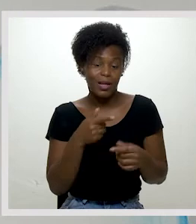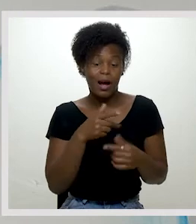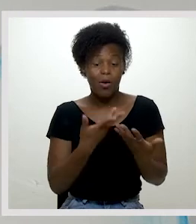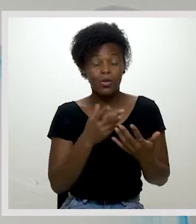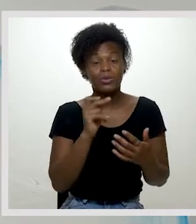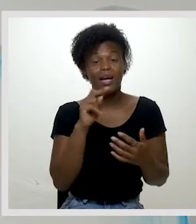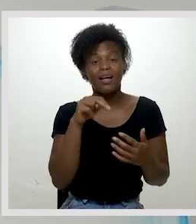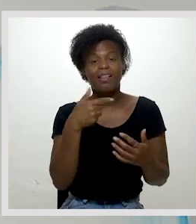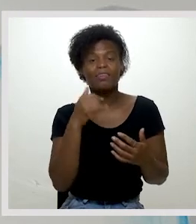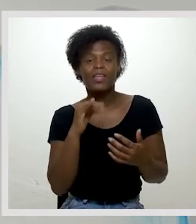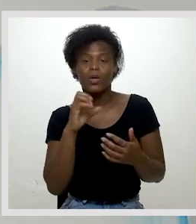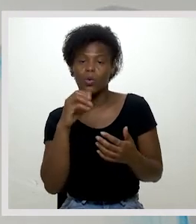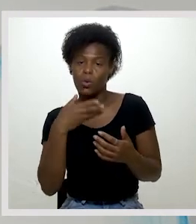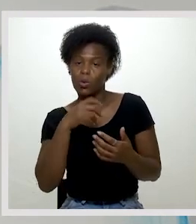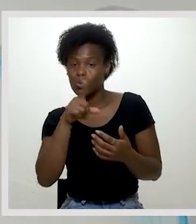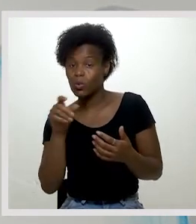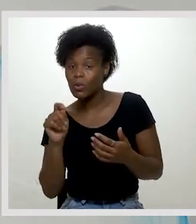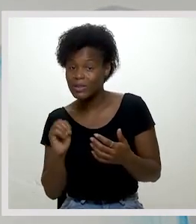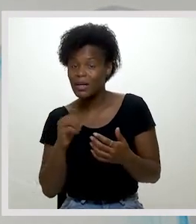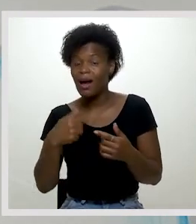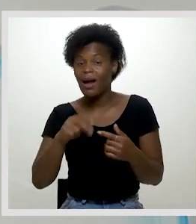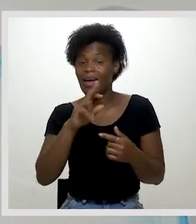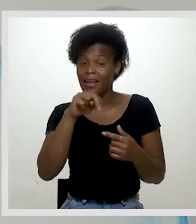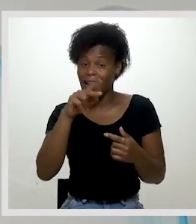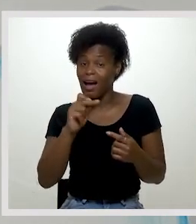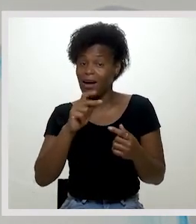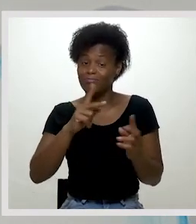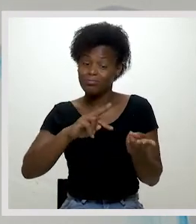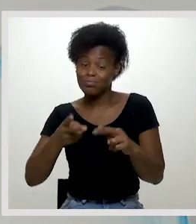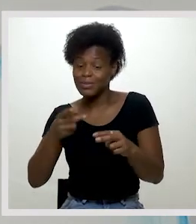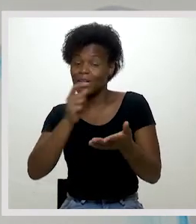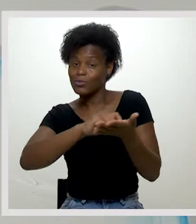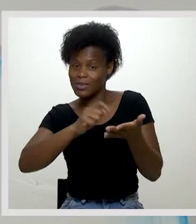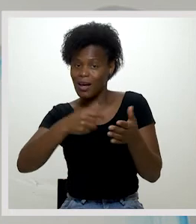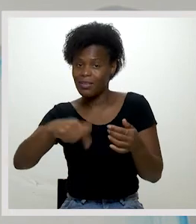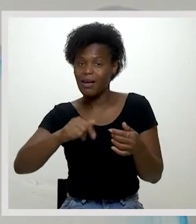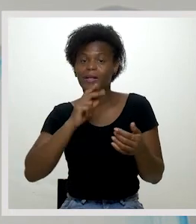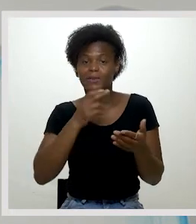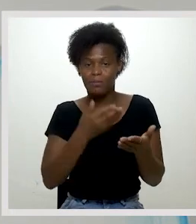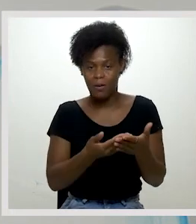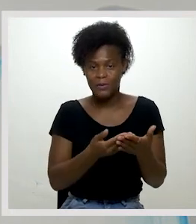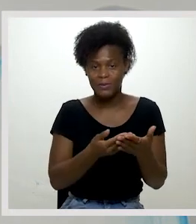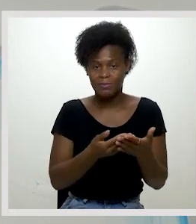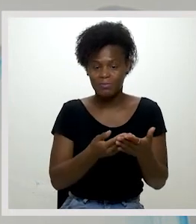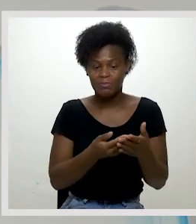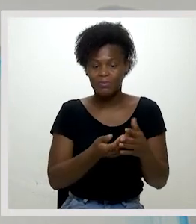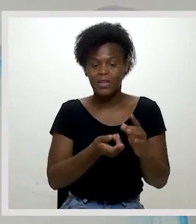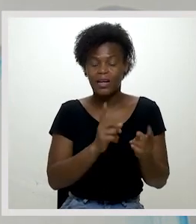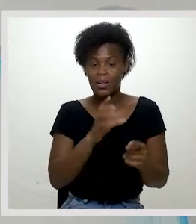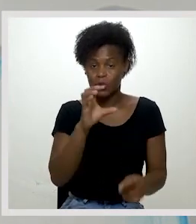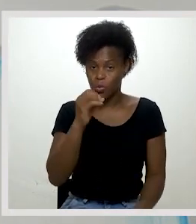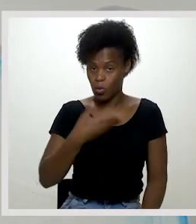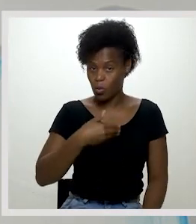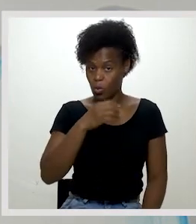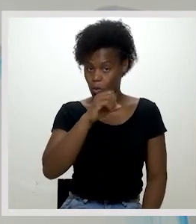que pertencem ao RNA de transferência colocado no exercício, a resposta, que é os codões que nós